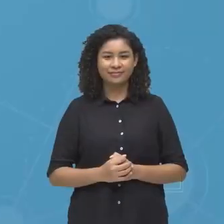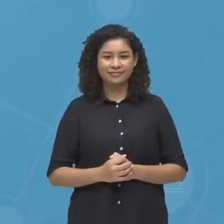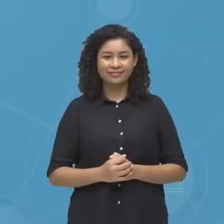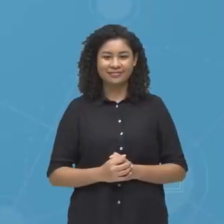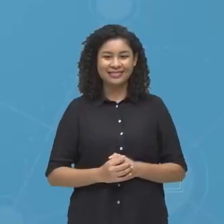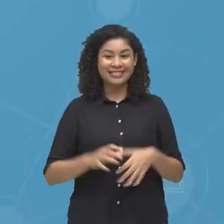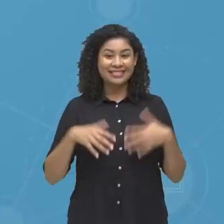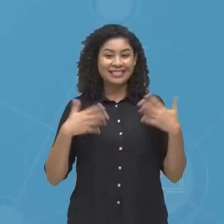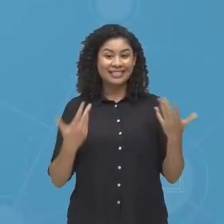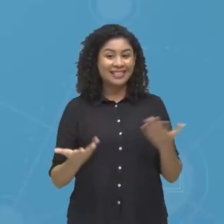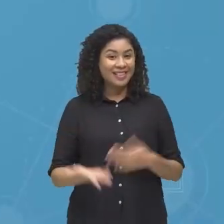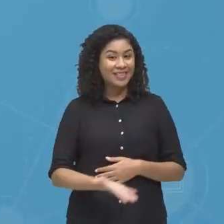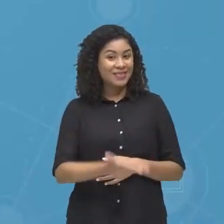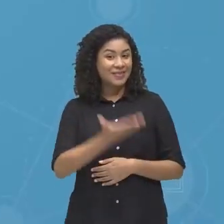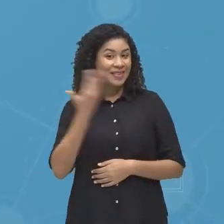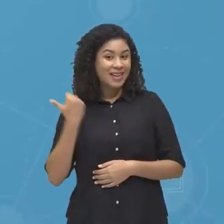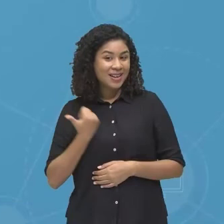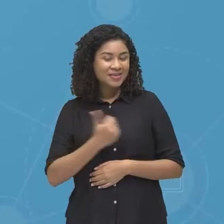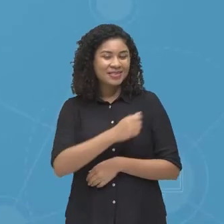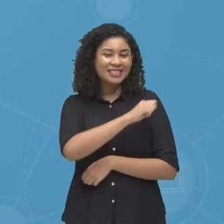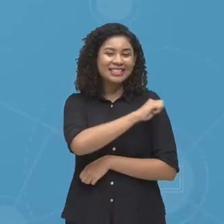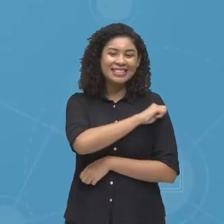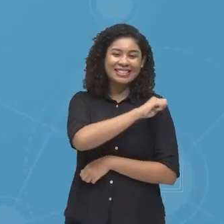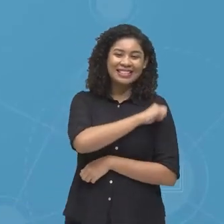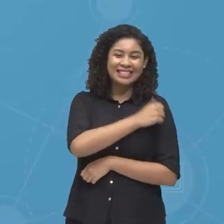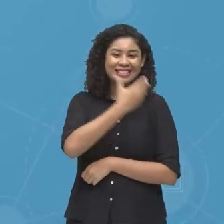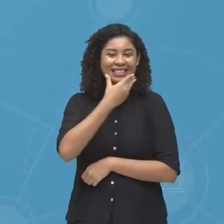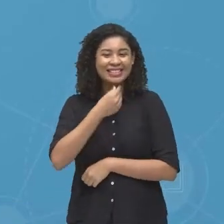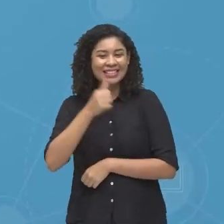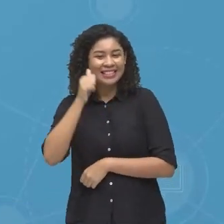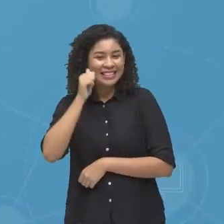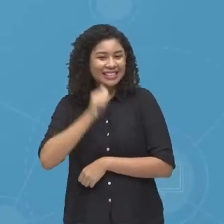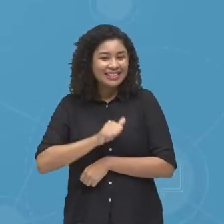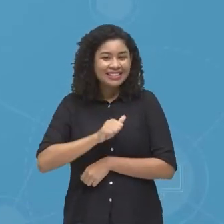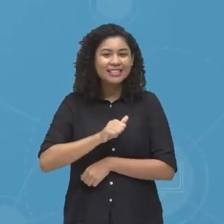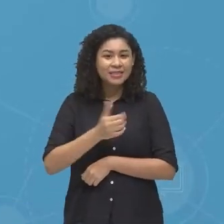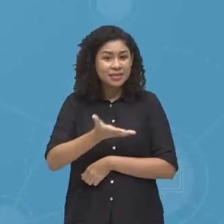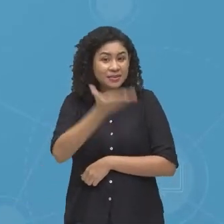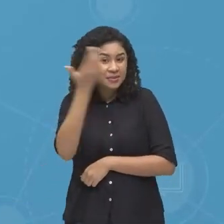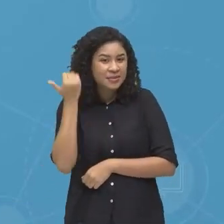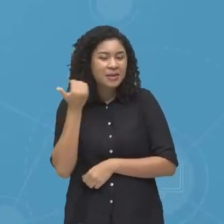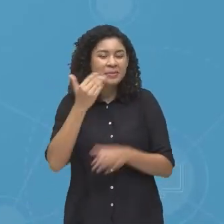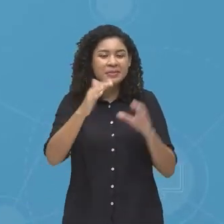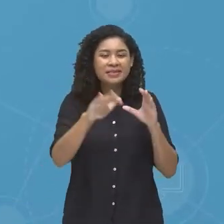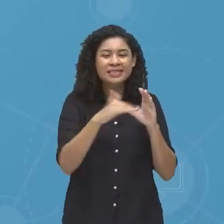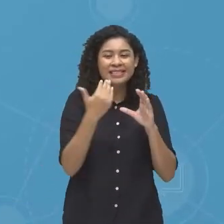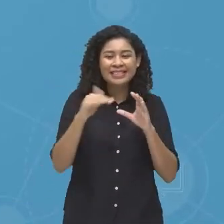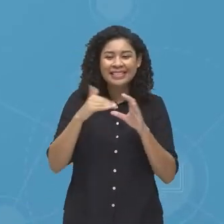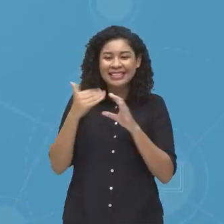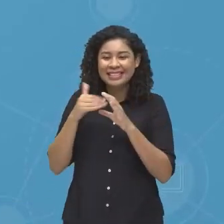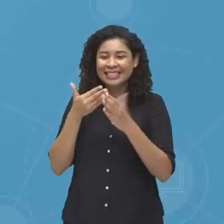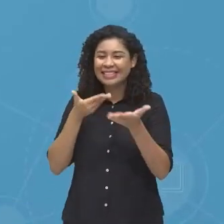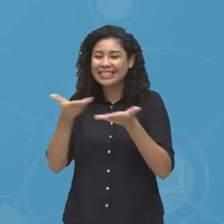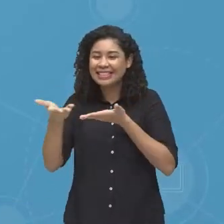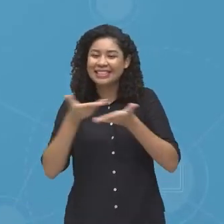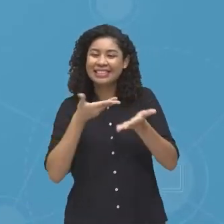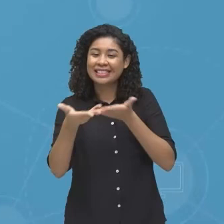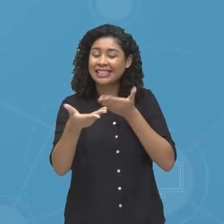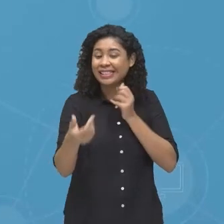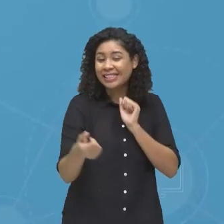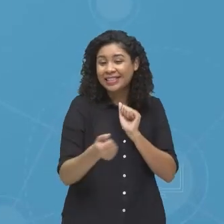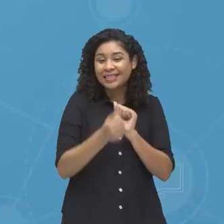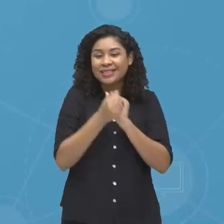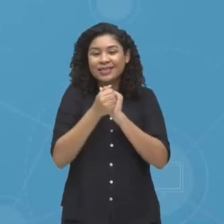E vamos que vamos, meu caro aluno, minha cara aluna, participar, fazer bonito, estarmos juntos